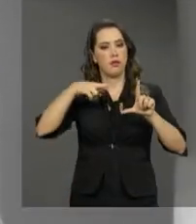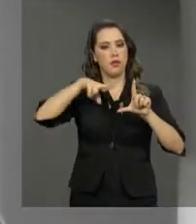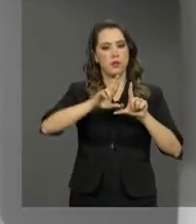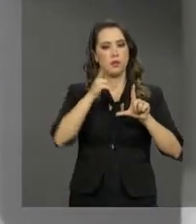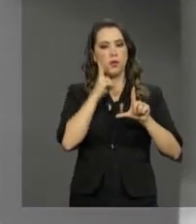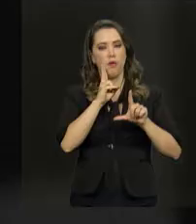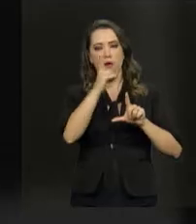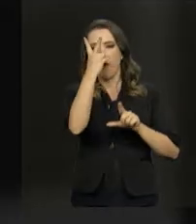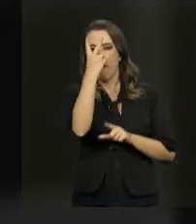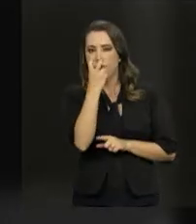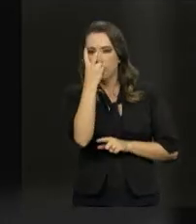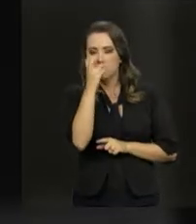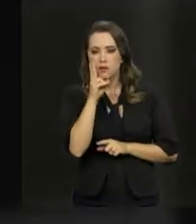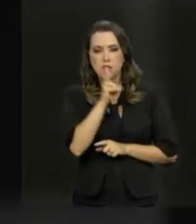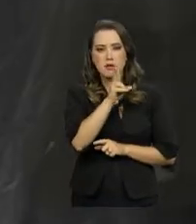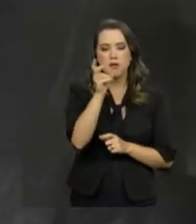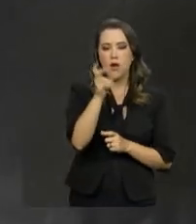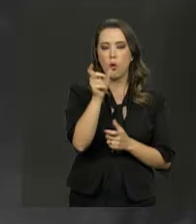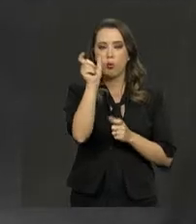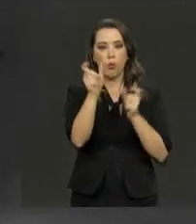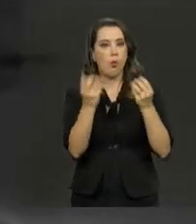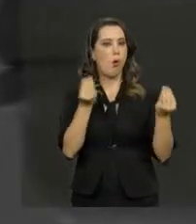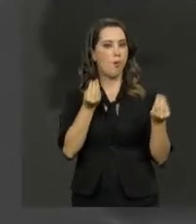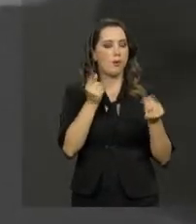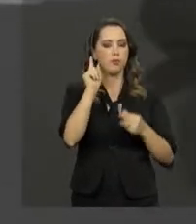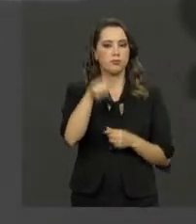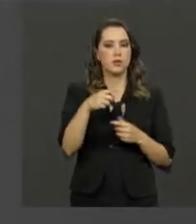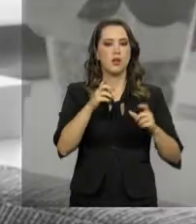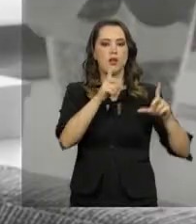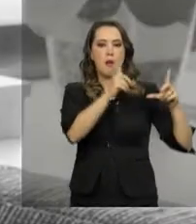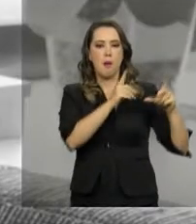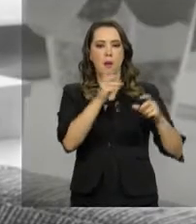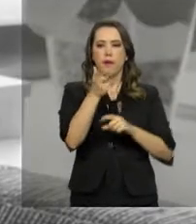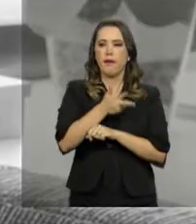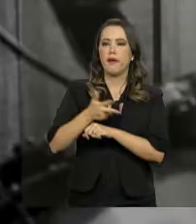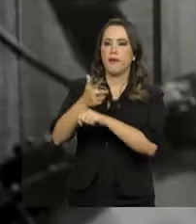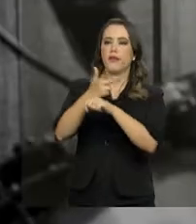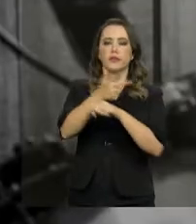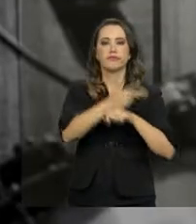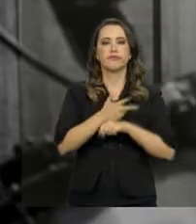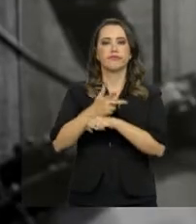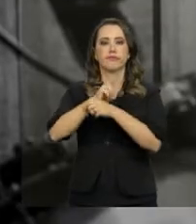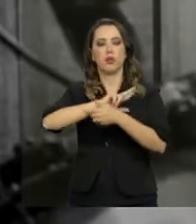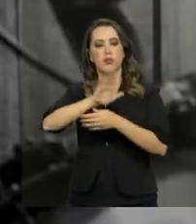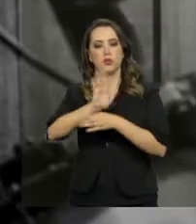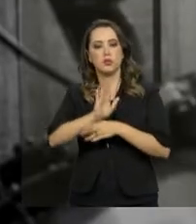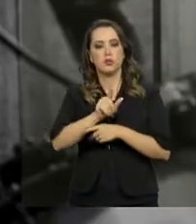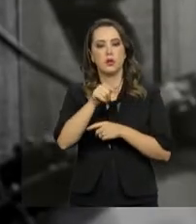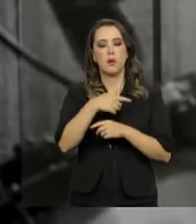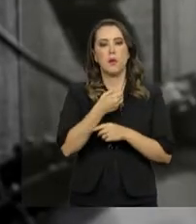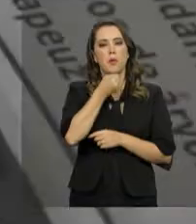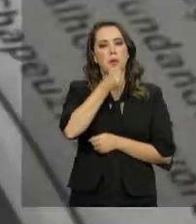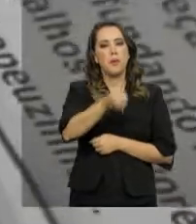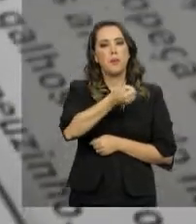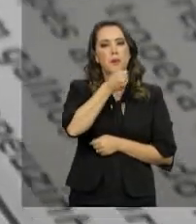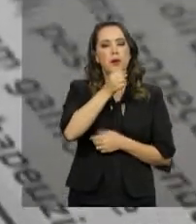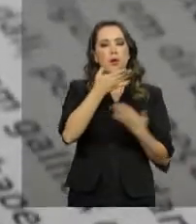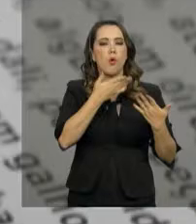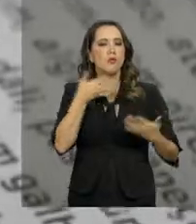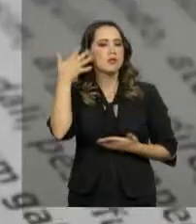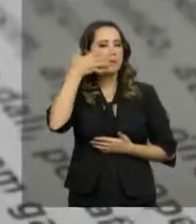a visão dos cegos gravado em diversas cidades brasileiras o filme entrevista pessoas cegas que relatam as dificuldades